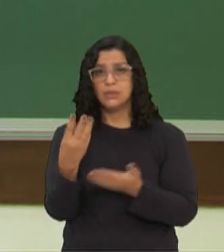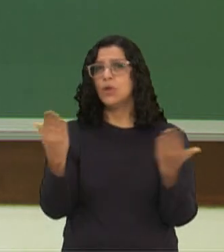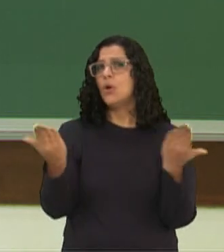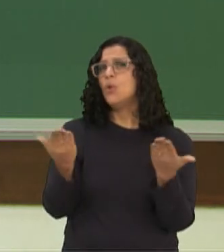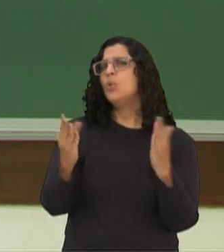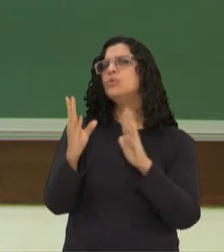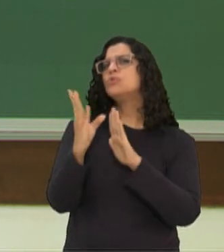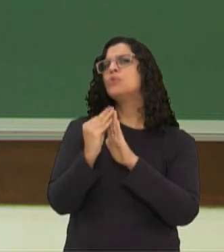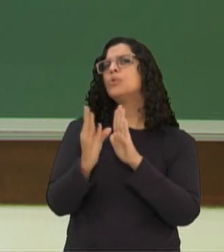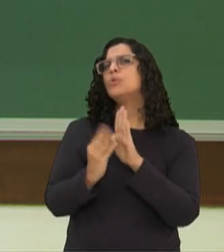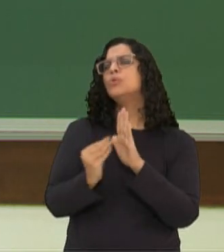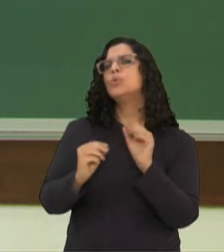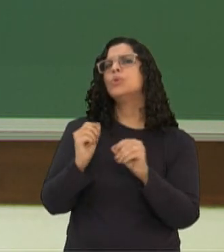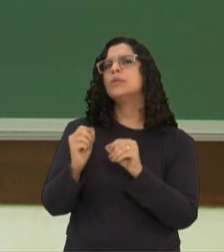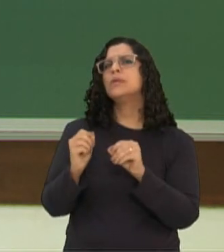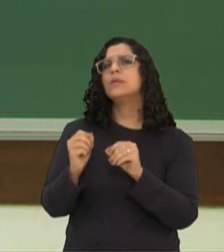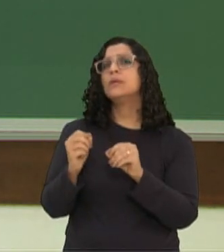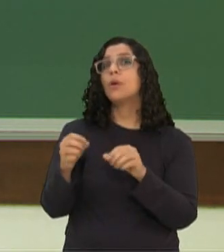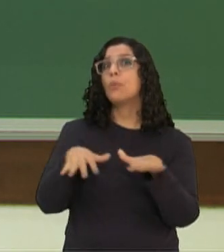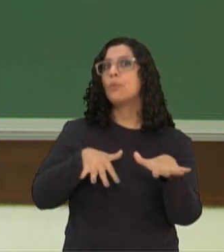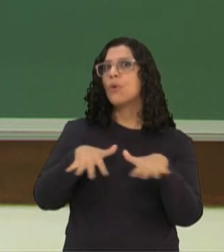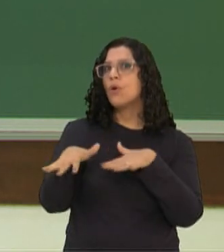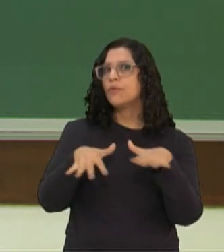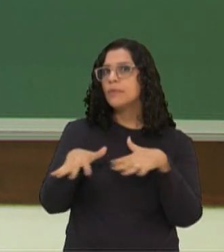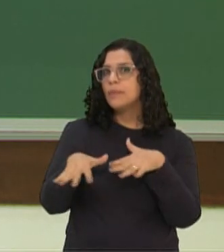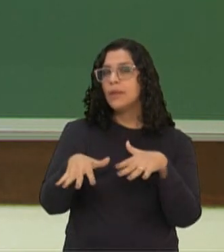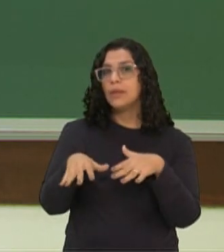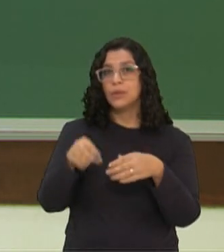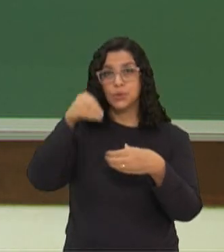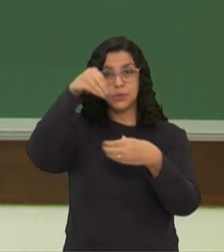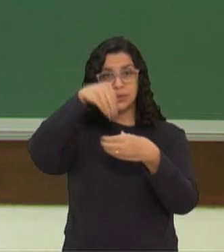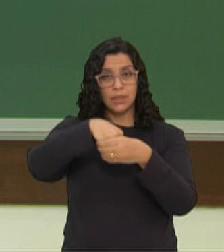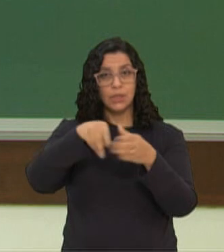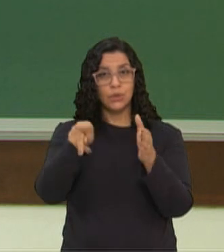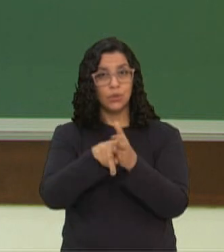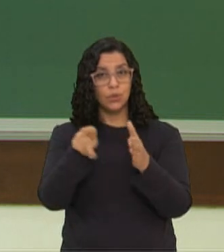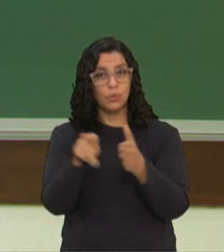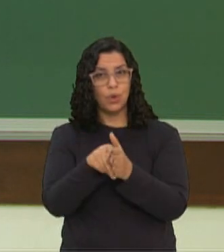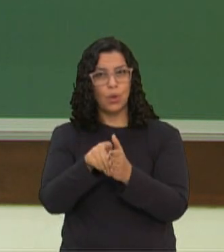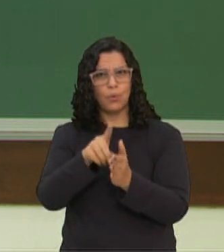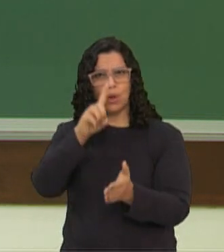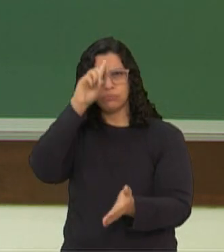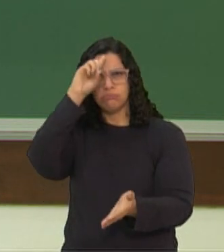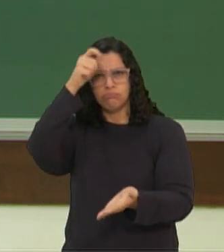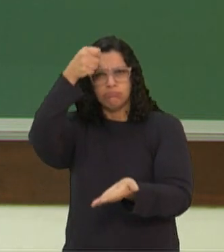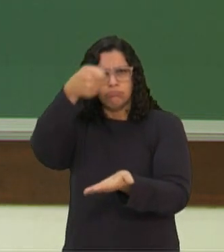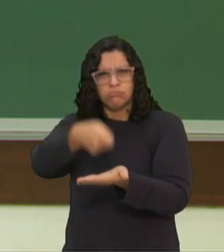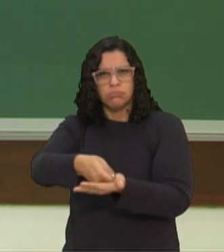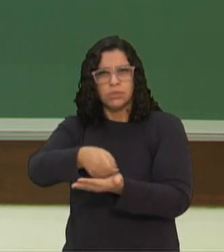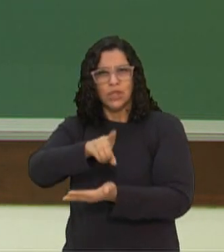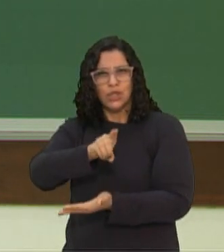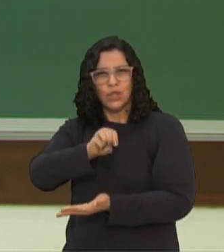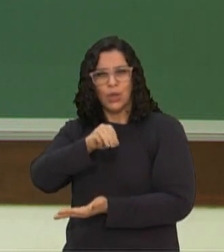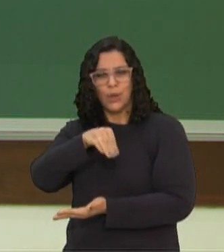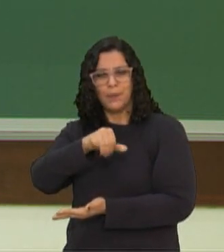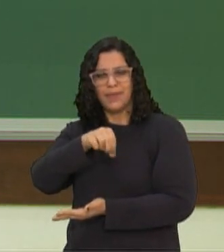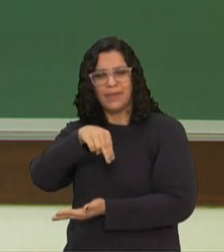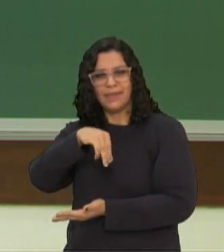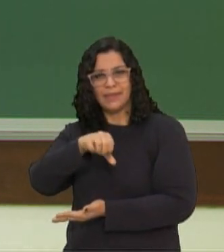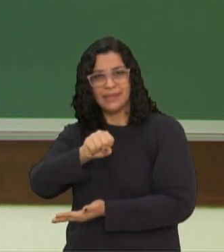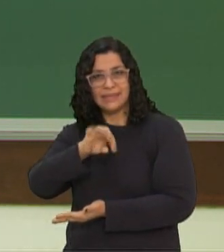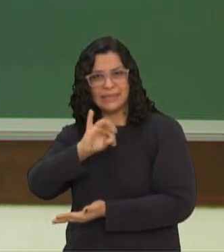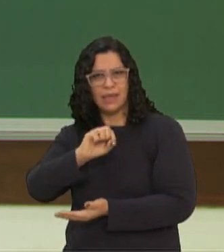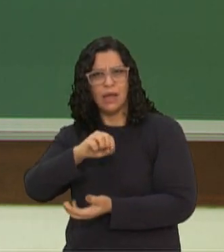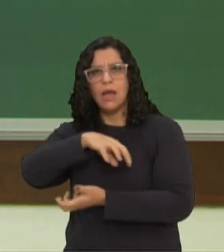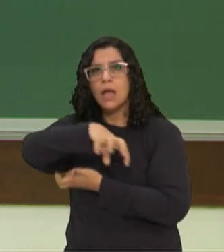vamos abordar um movimento dentro do movimento iluminista, que foi o movimento de revolução da ciência, a